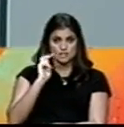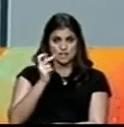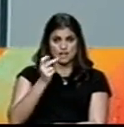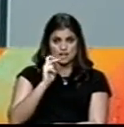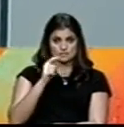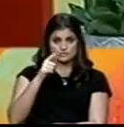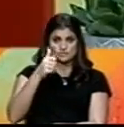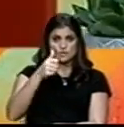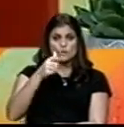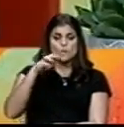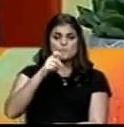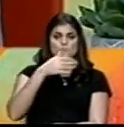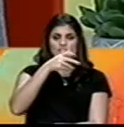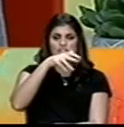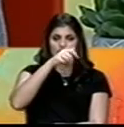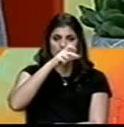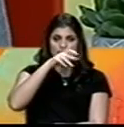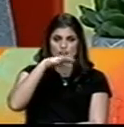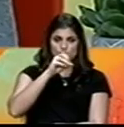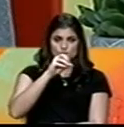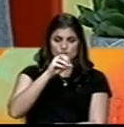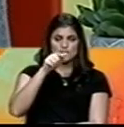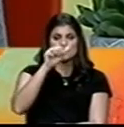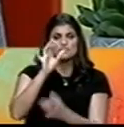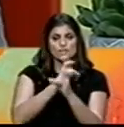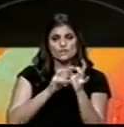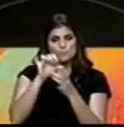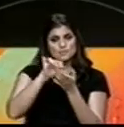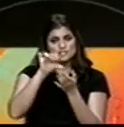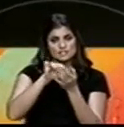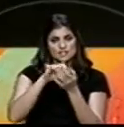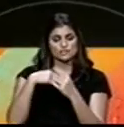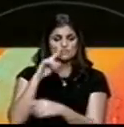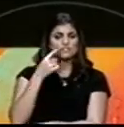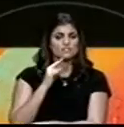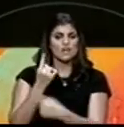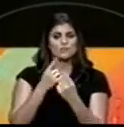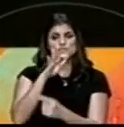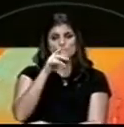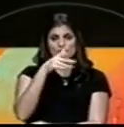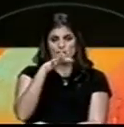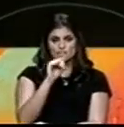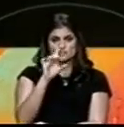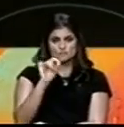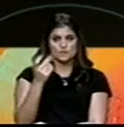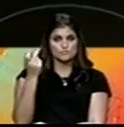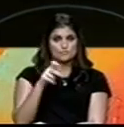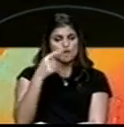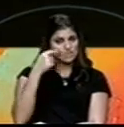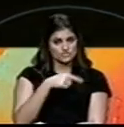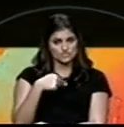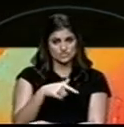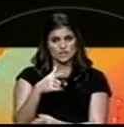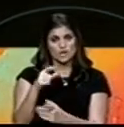bacia do Mediterrâneo e da Europa Central. Algumas favas, estou a salivar. Algumas favas posteriormente chegaram à China, que é atualmente o seu